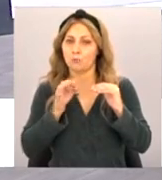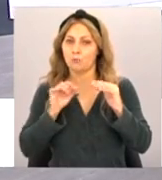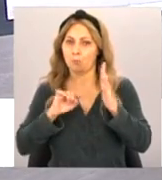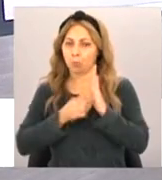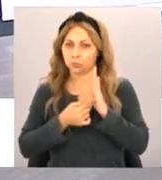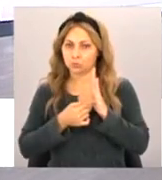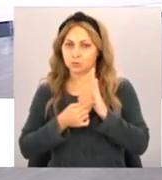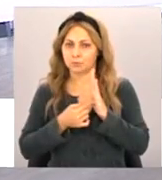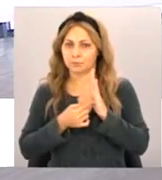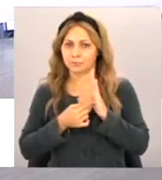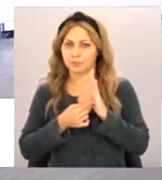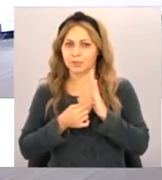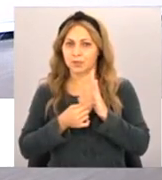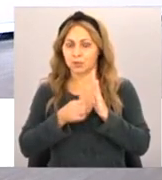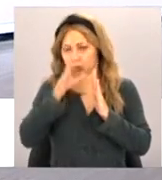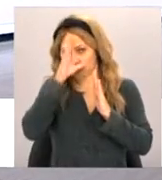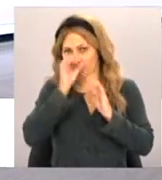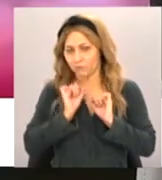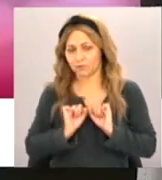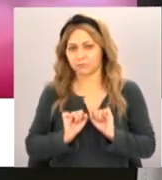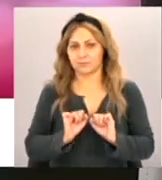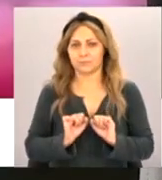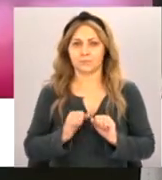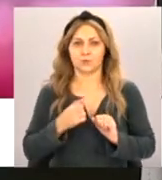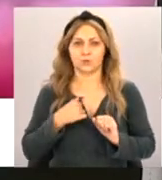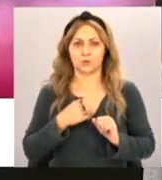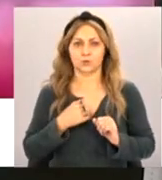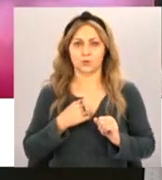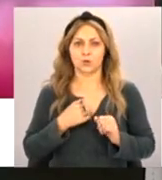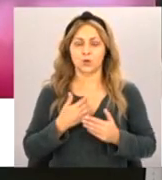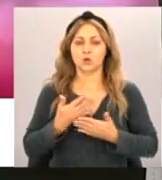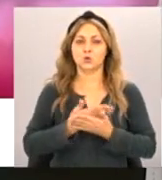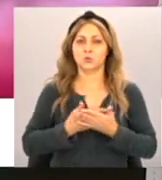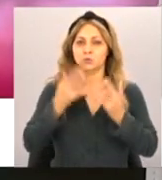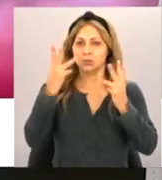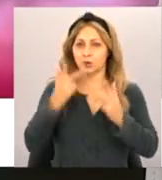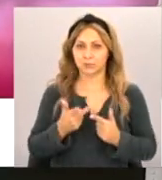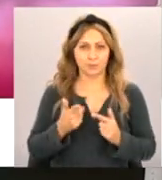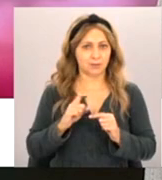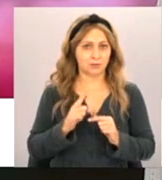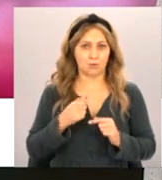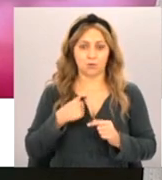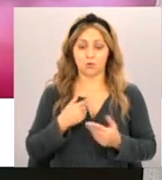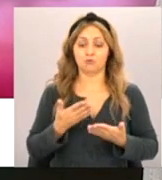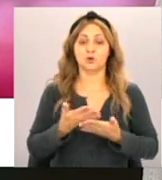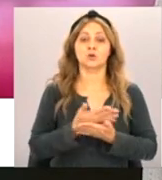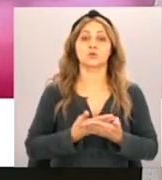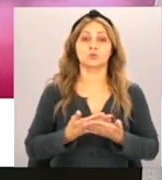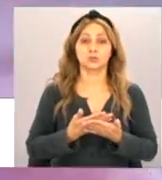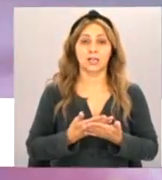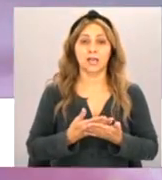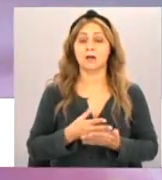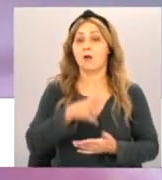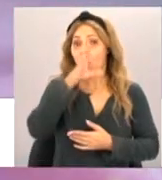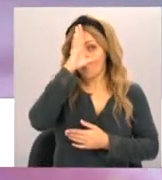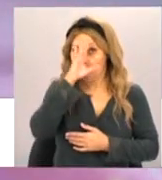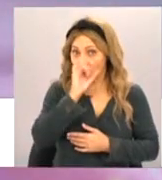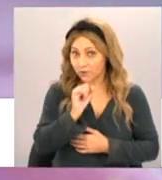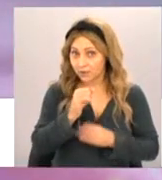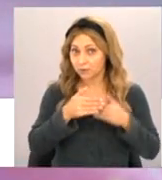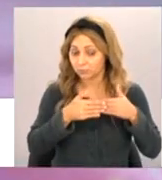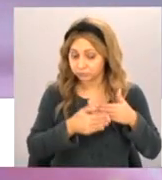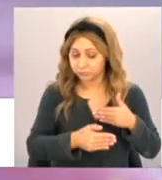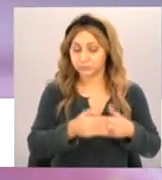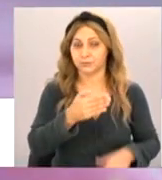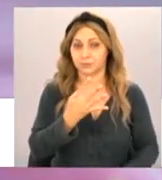fundo foram recusadas por governo veja bem nós vamos negociar um orçamento também negociar uma legislatura o Rui Tavares ainda há pouco dizia que o que me